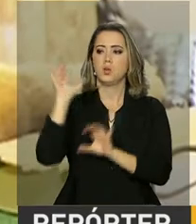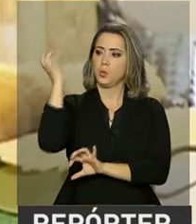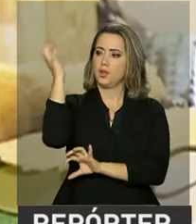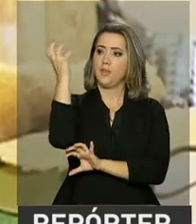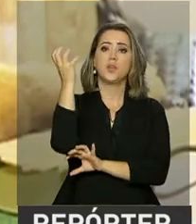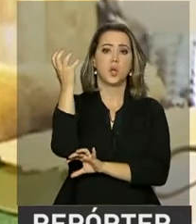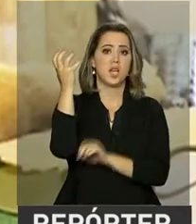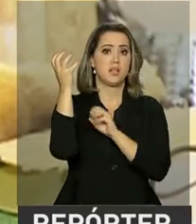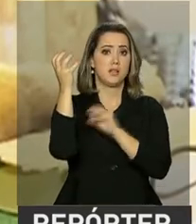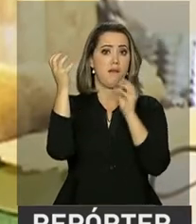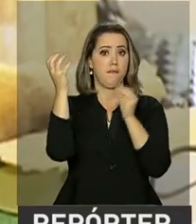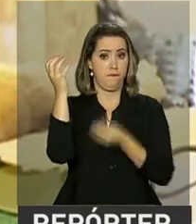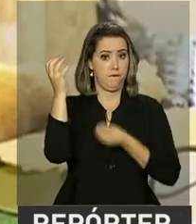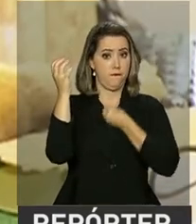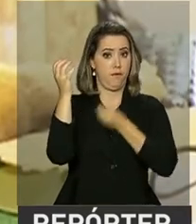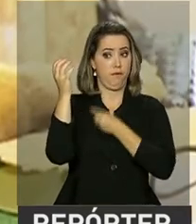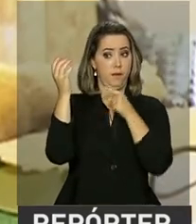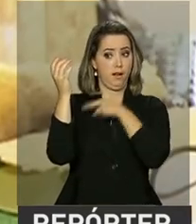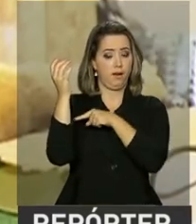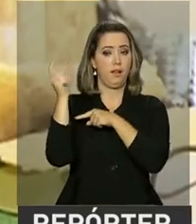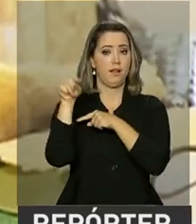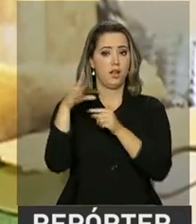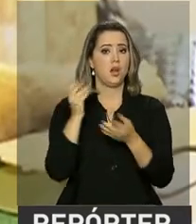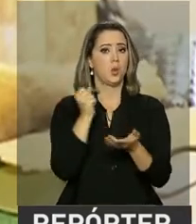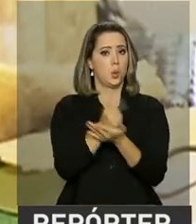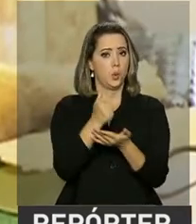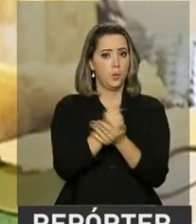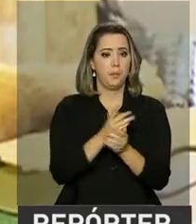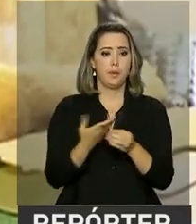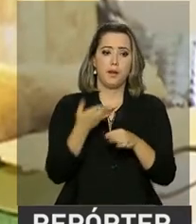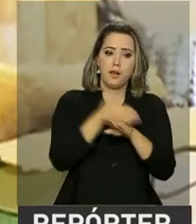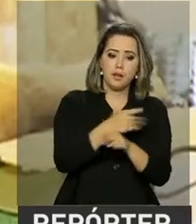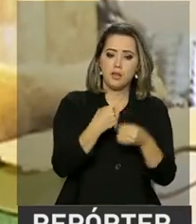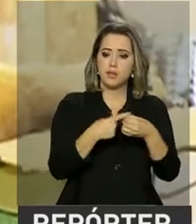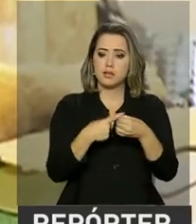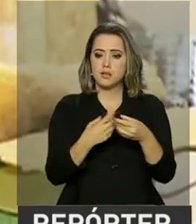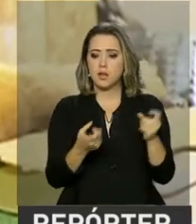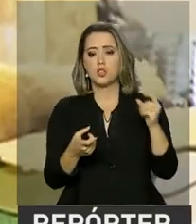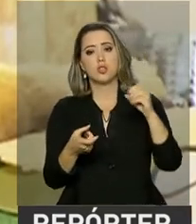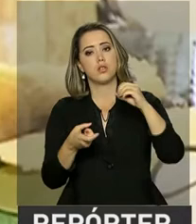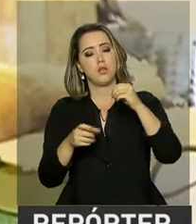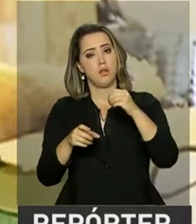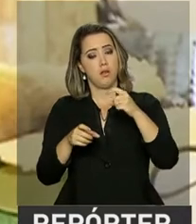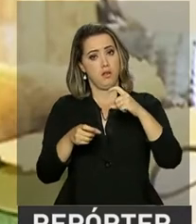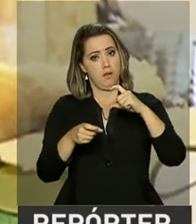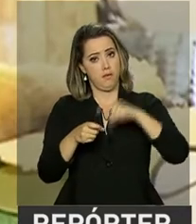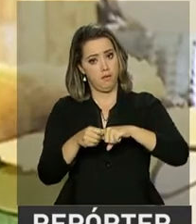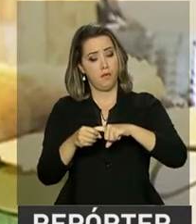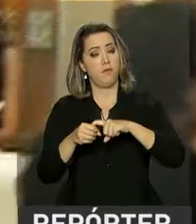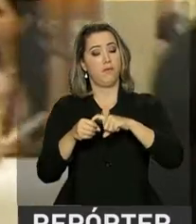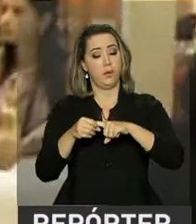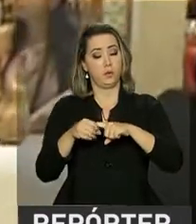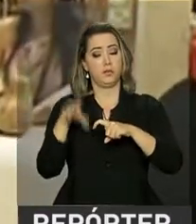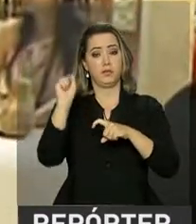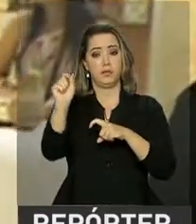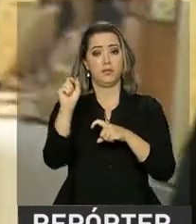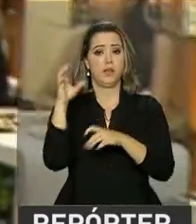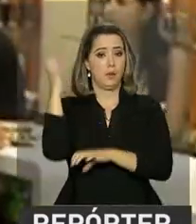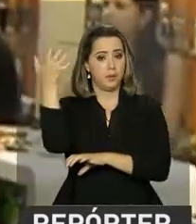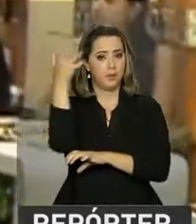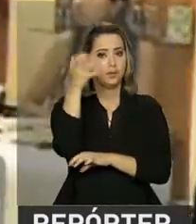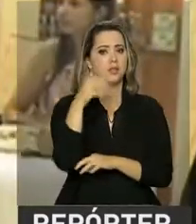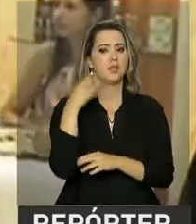coisas que nós precisamos, poder estudar, poder ir para a cidade, manter nossos filhos na floresta, mantendo a floresta. Patrícia